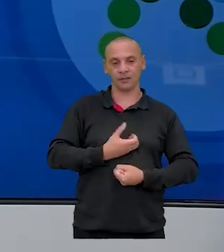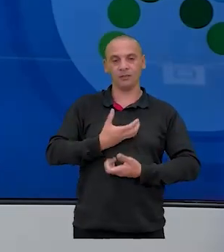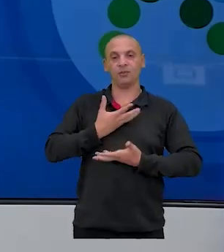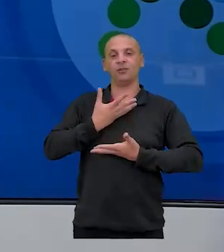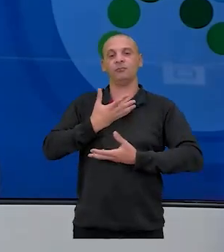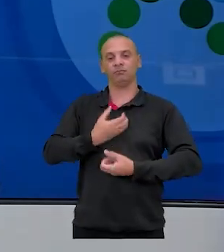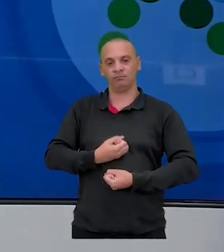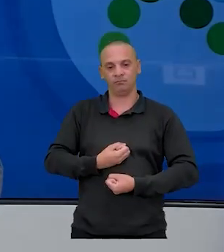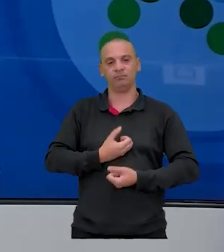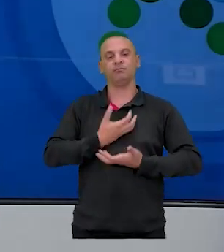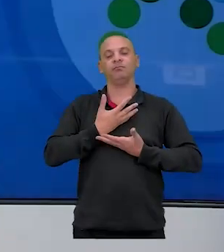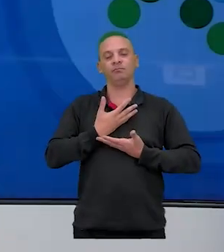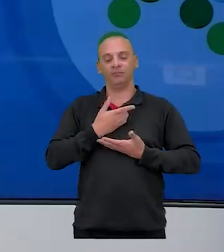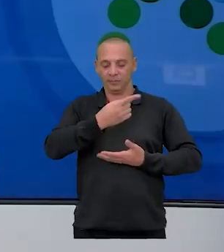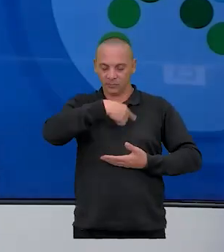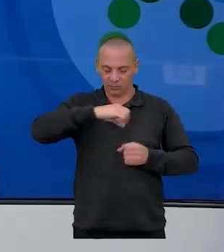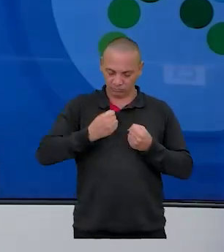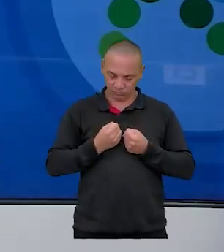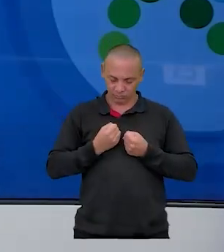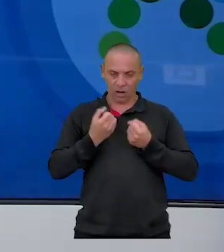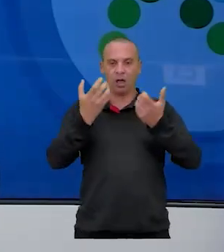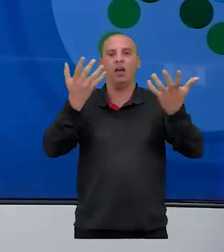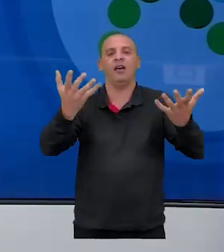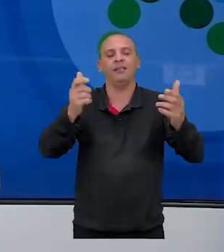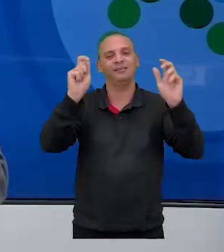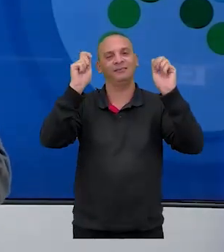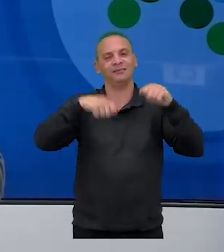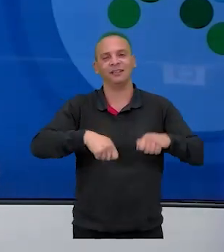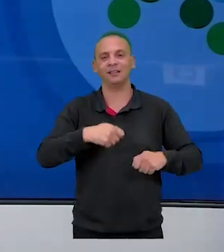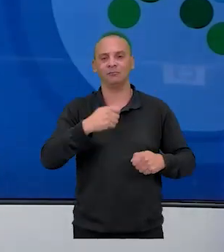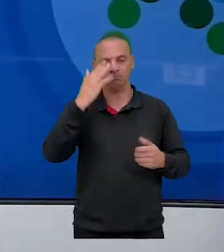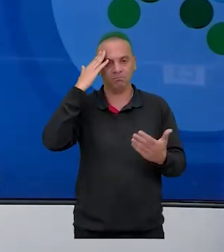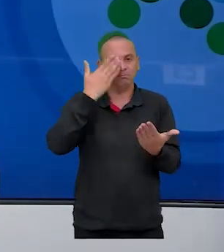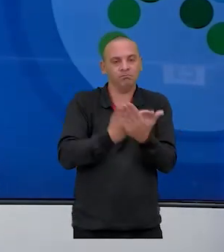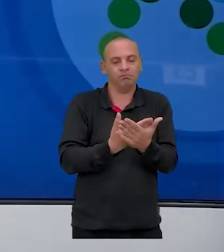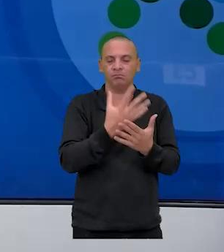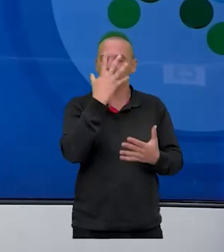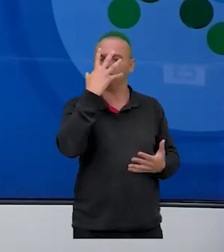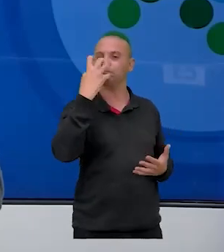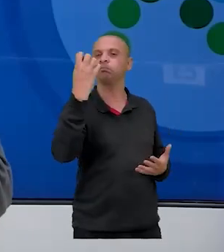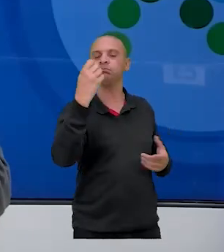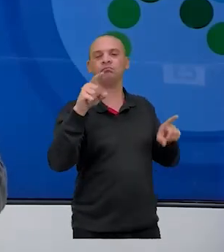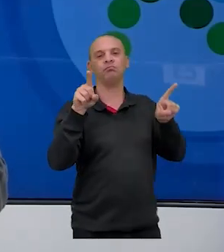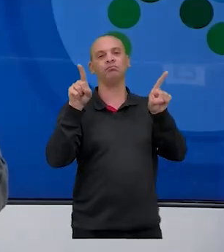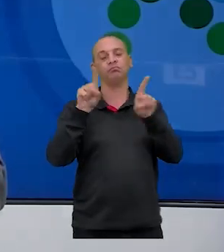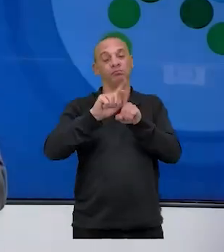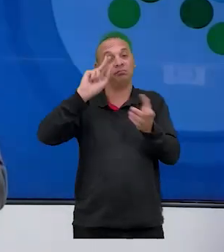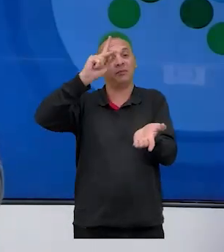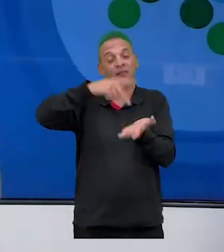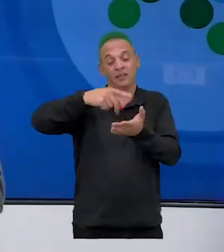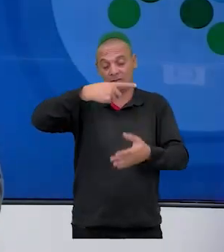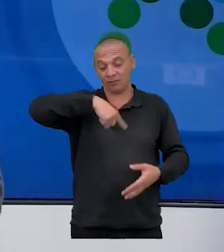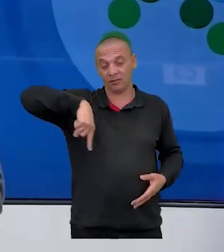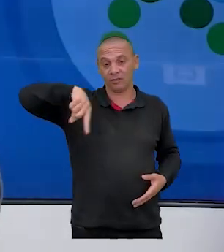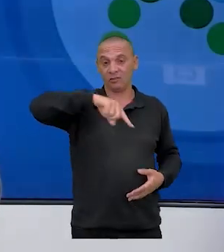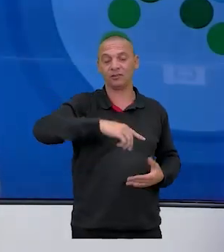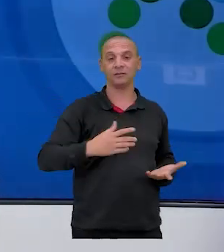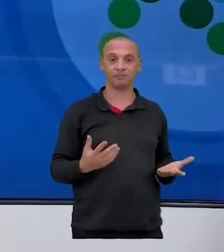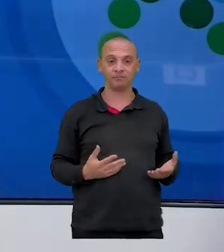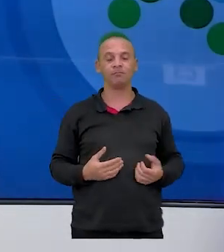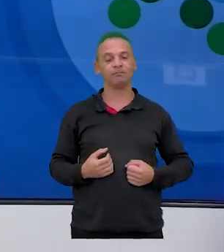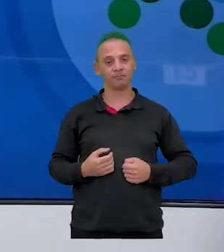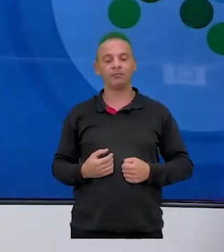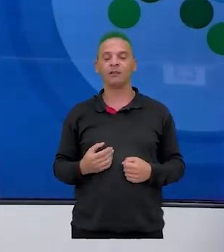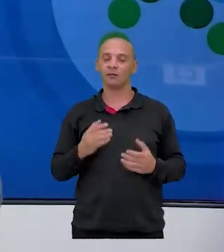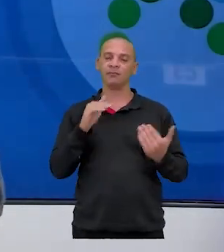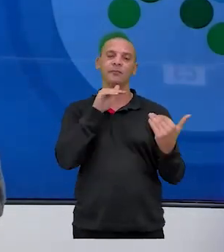poesia, ela nos liberta, ela serve para nos encantar, ela serve para nos tirar dessa realidade opressora. Então eu